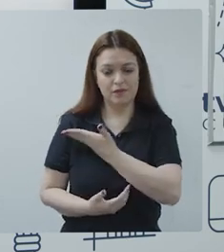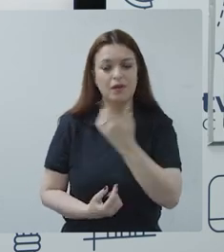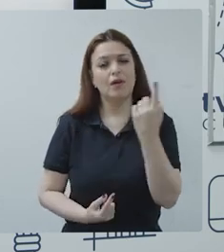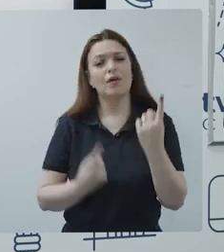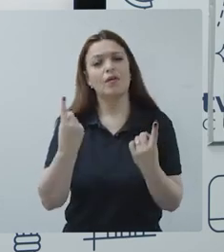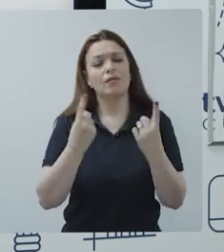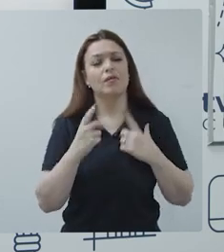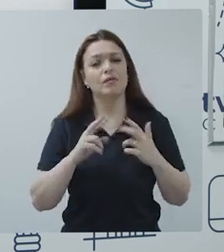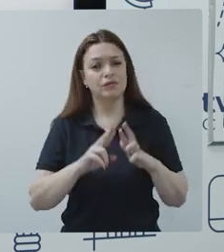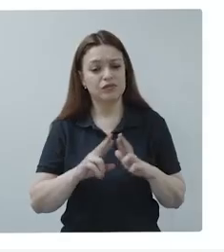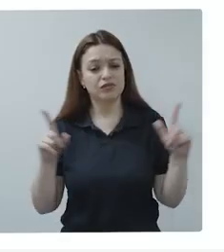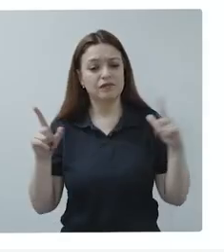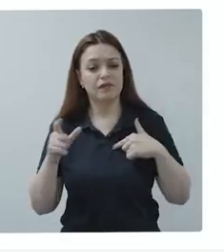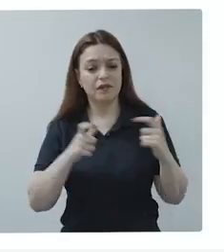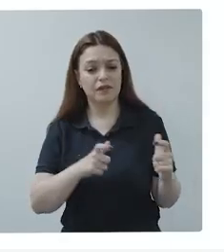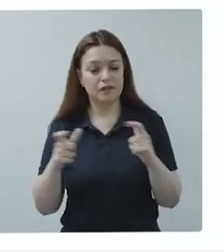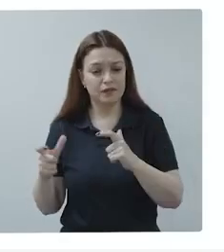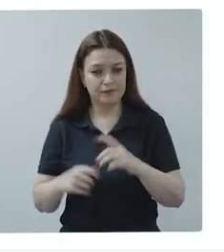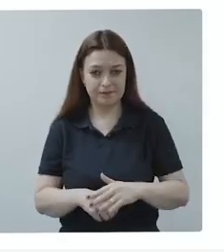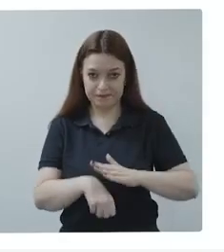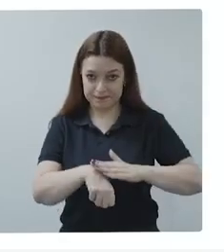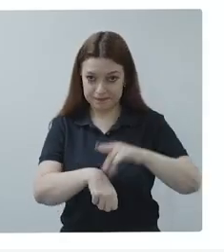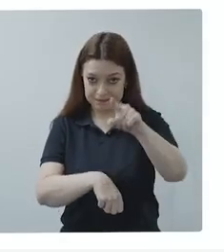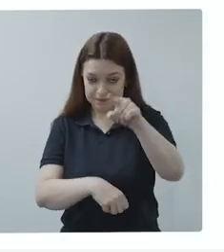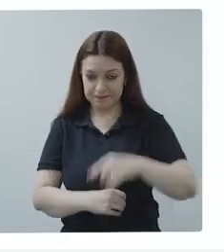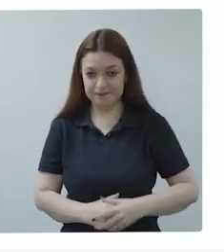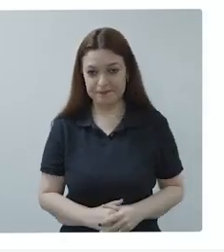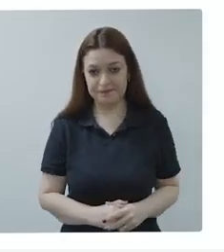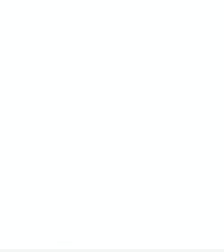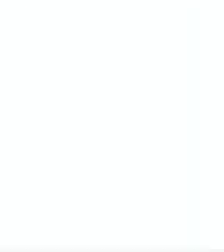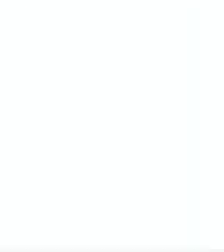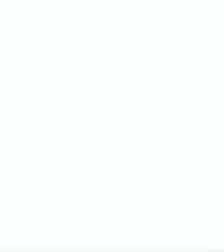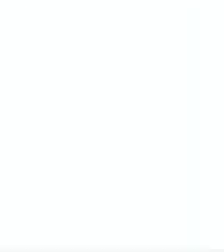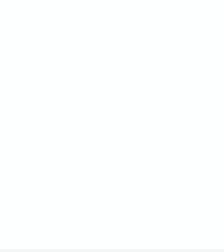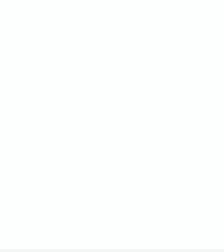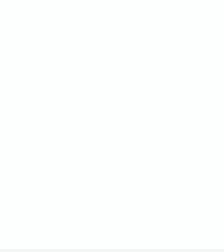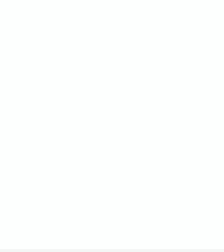na posição diferente? Tempo para vocês.